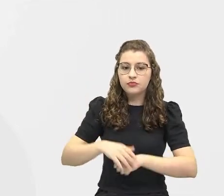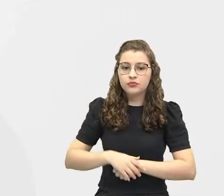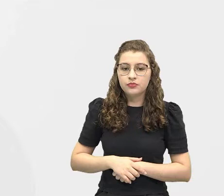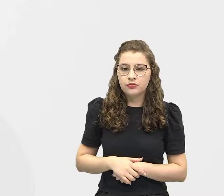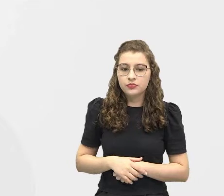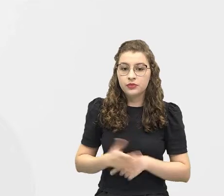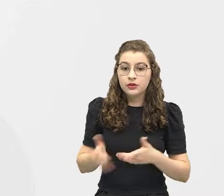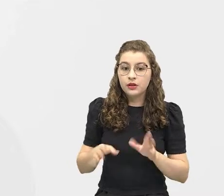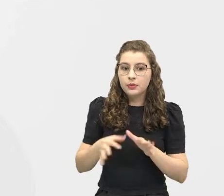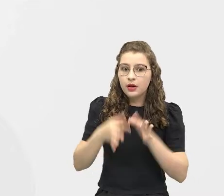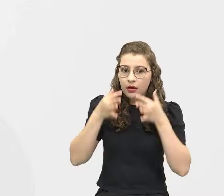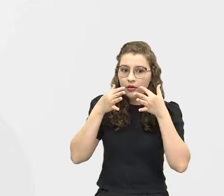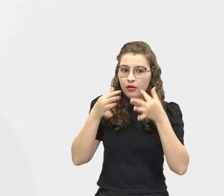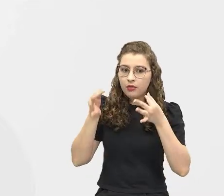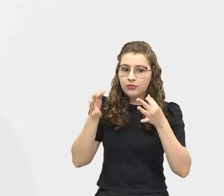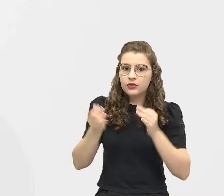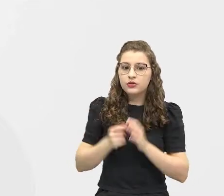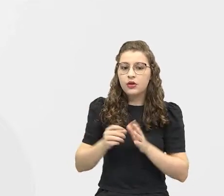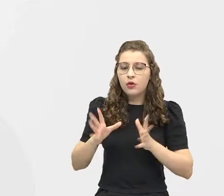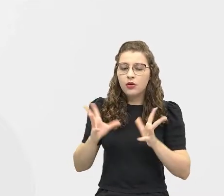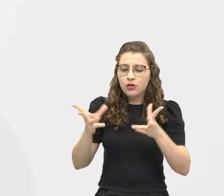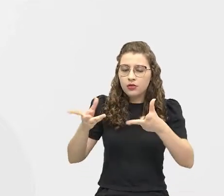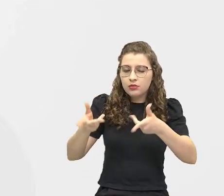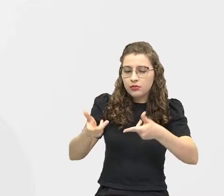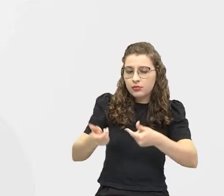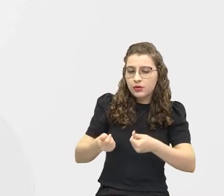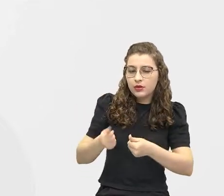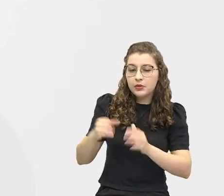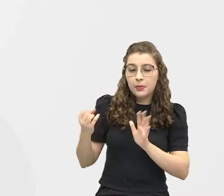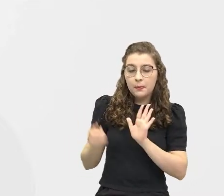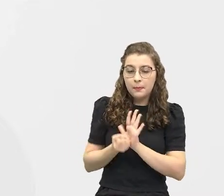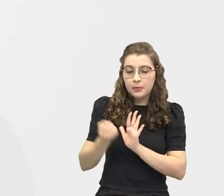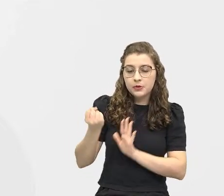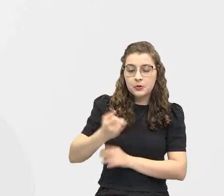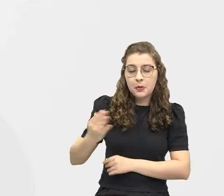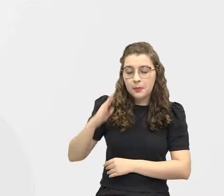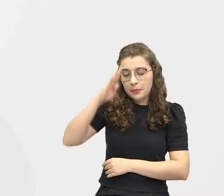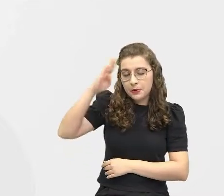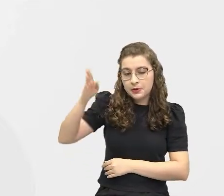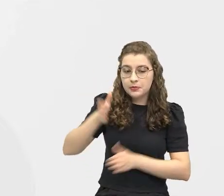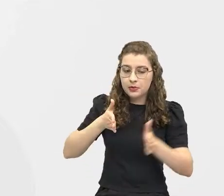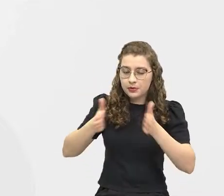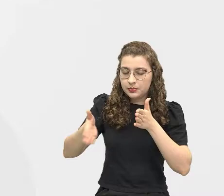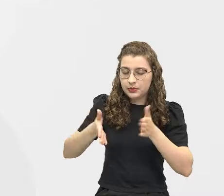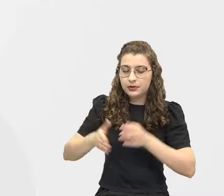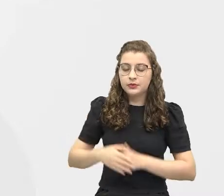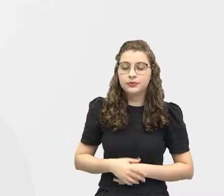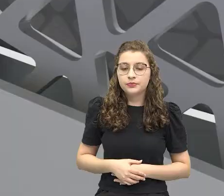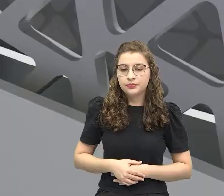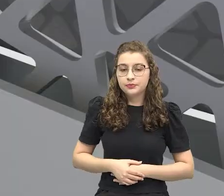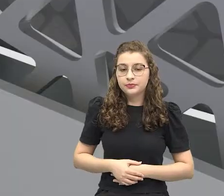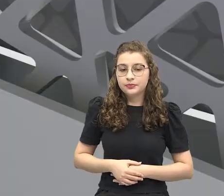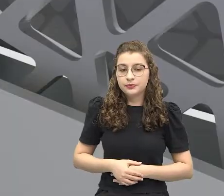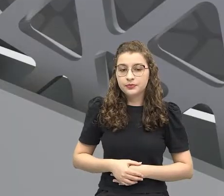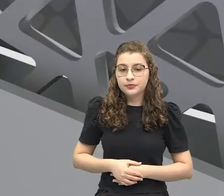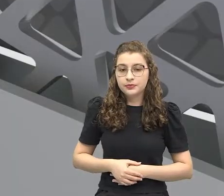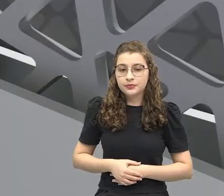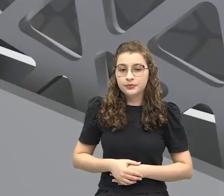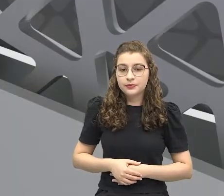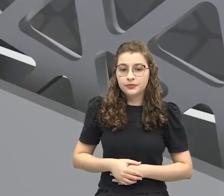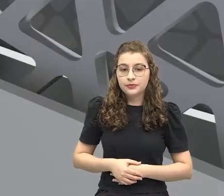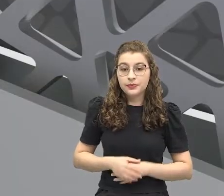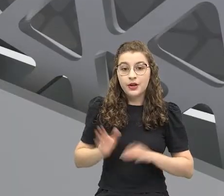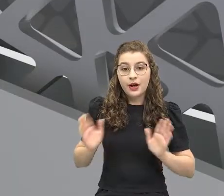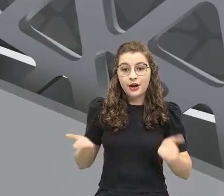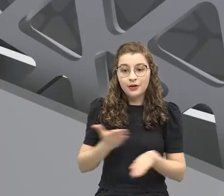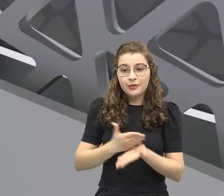literário. Observações quanto à estética predominante do período. Então, é isso aí, e